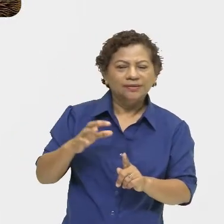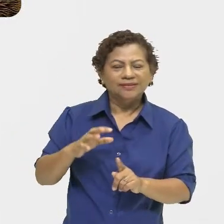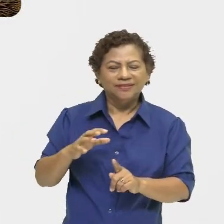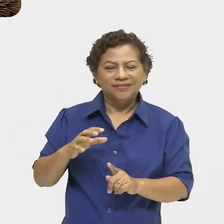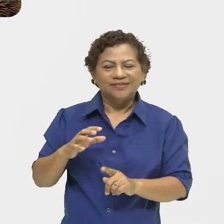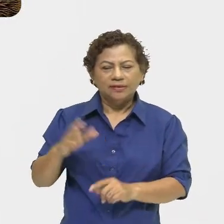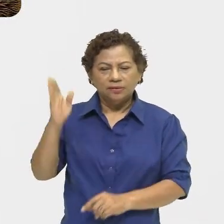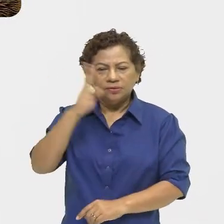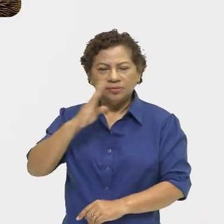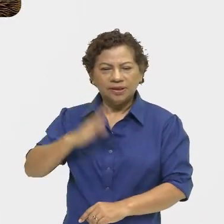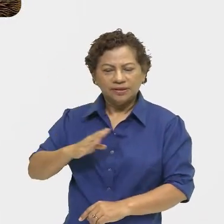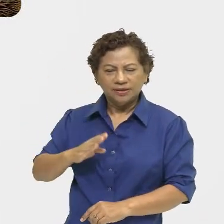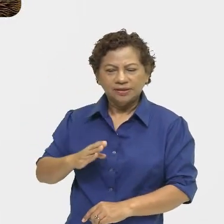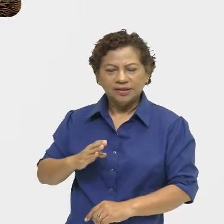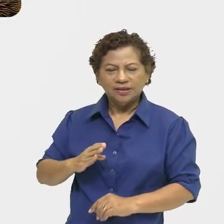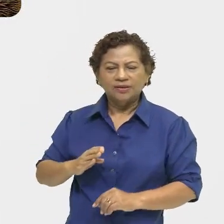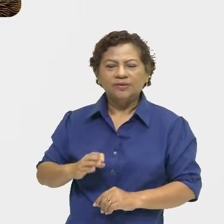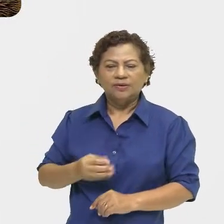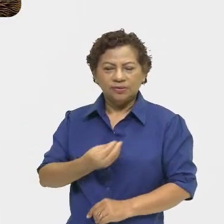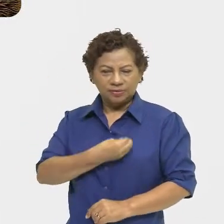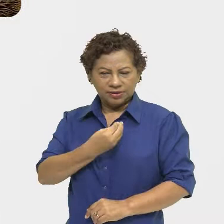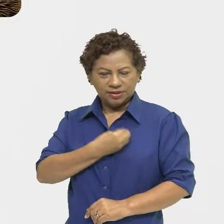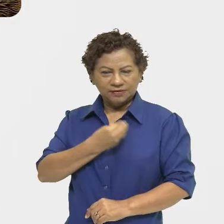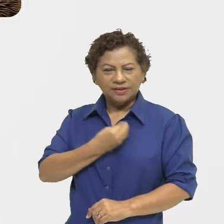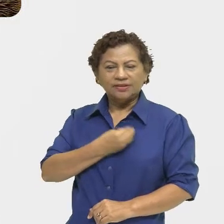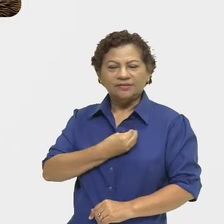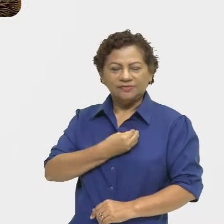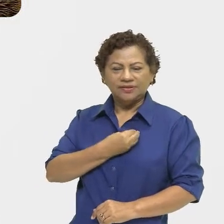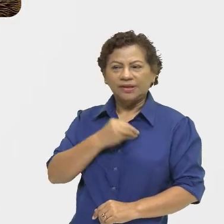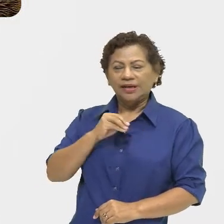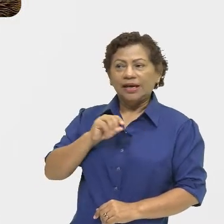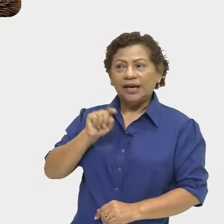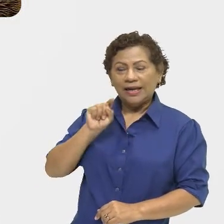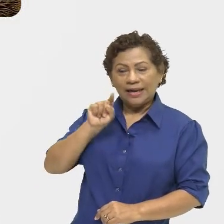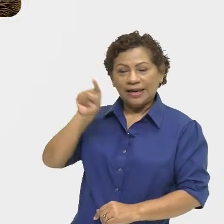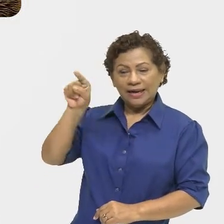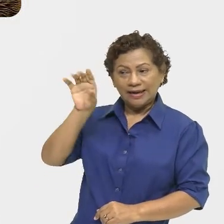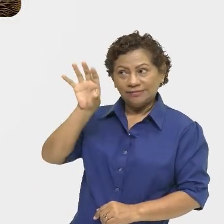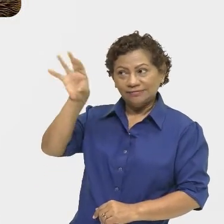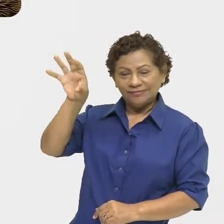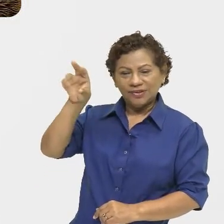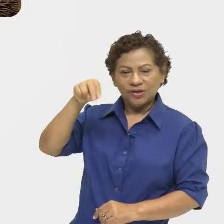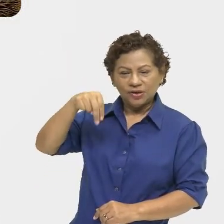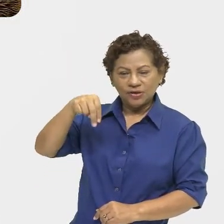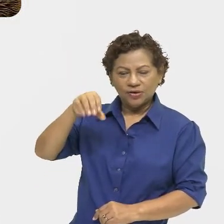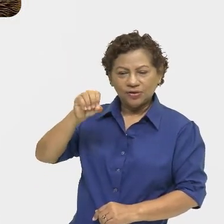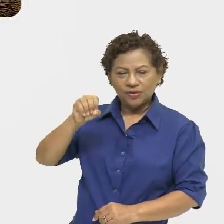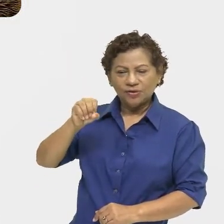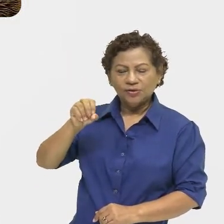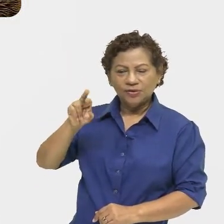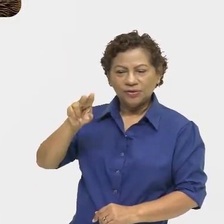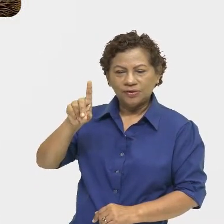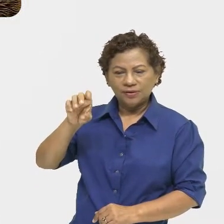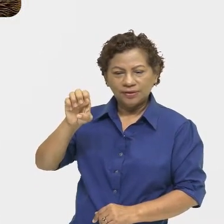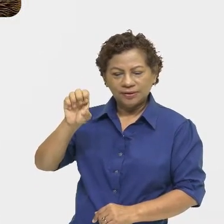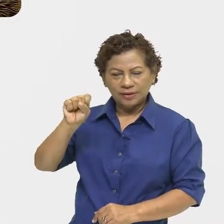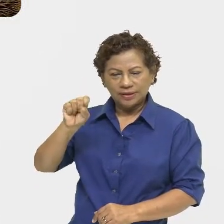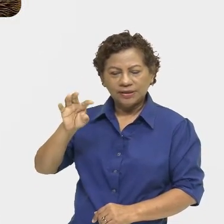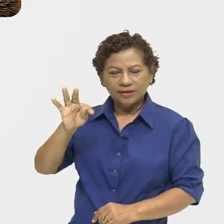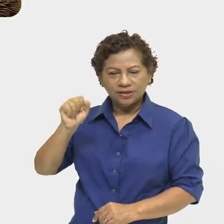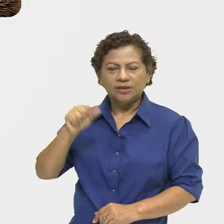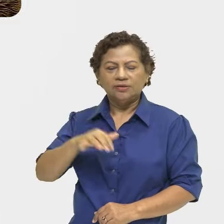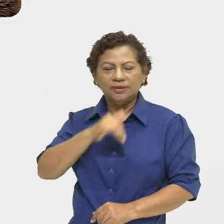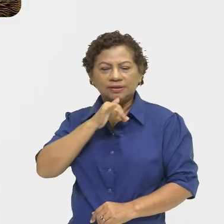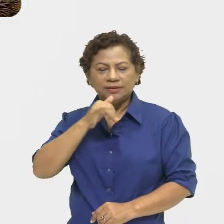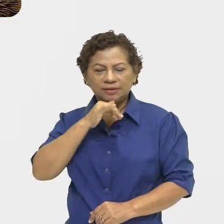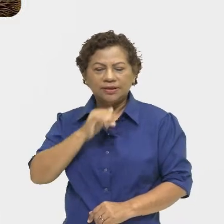Brasil. Foi aquilo que até conversei com vocês sobre Salvador, né? Hoje, a cultura afro-brasileira,